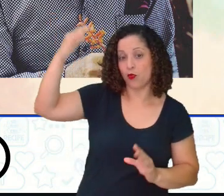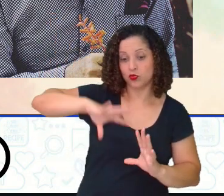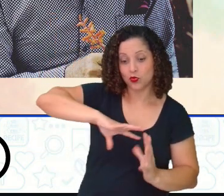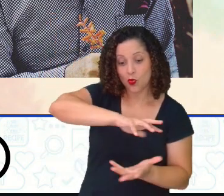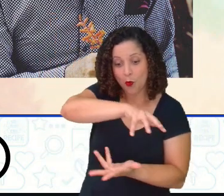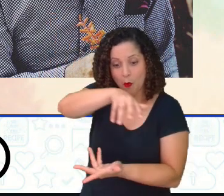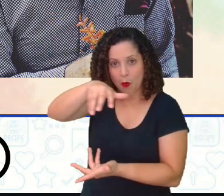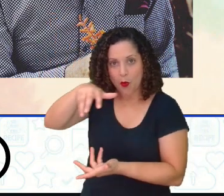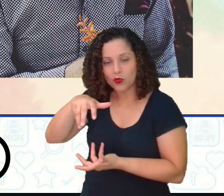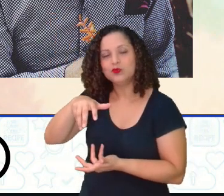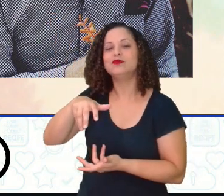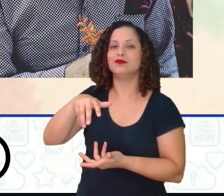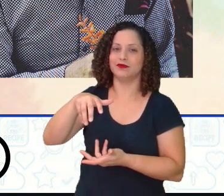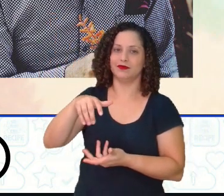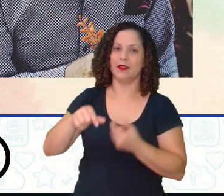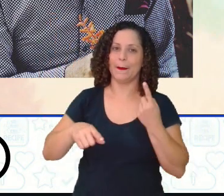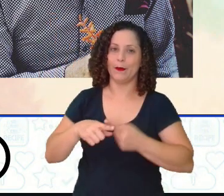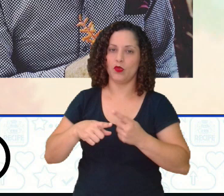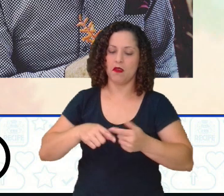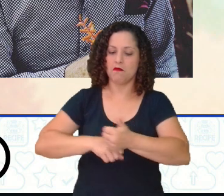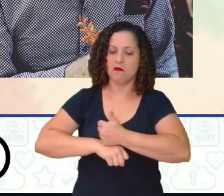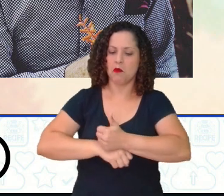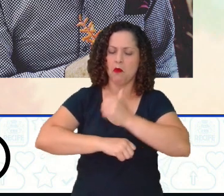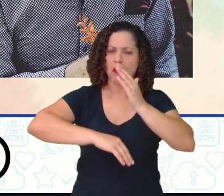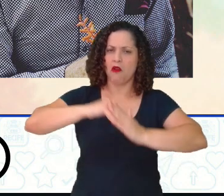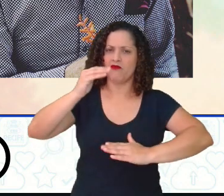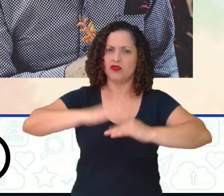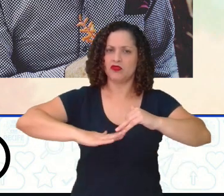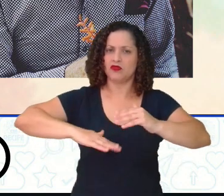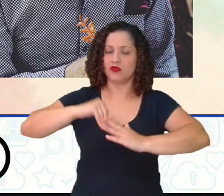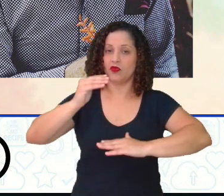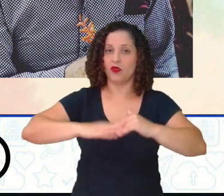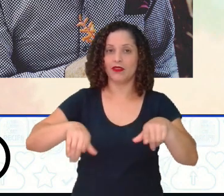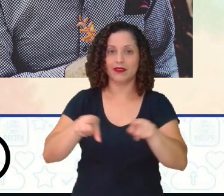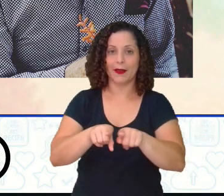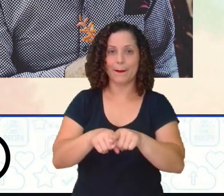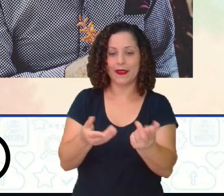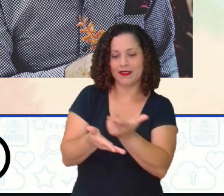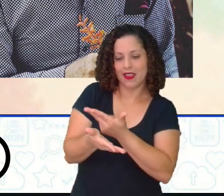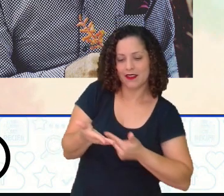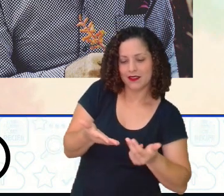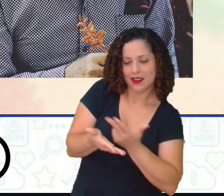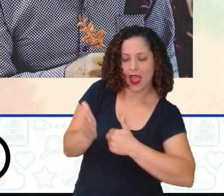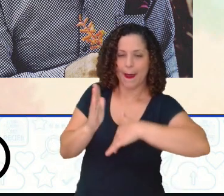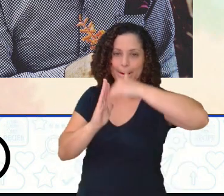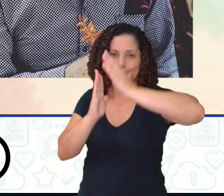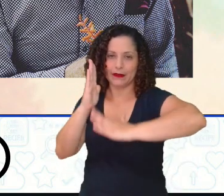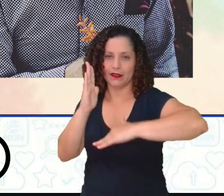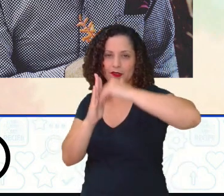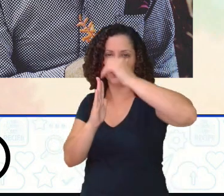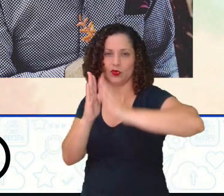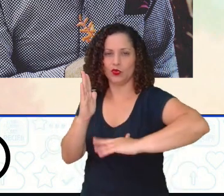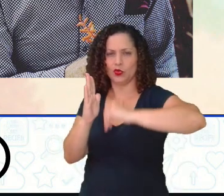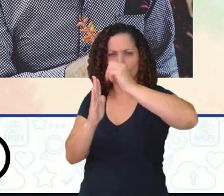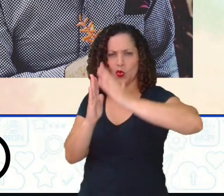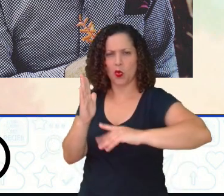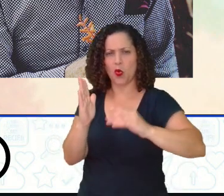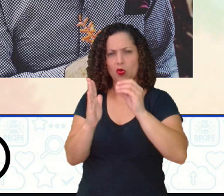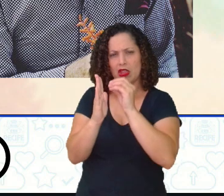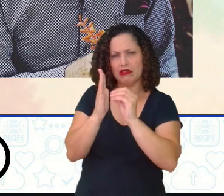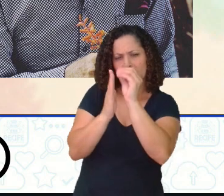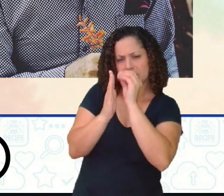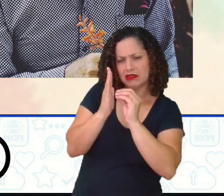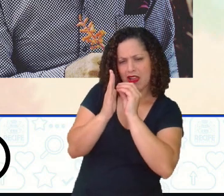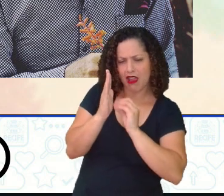exercer a profissão de paisagista. Ele também era pintor, desenhista, designer, escultor e cantor. E ainda tem